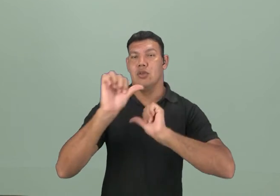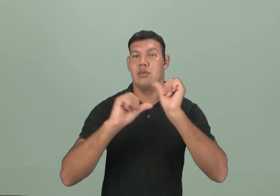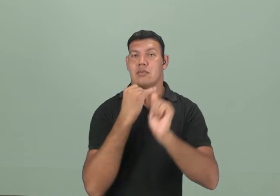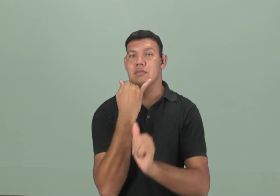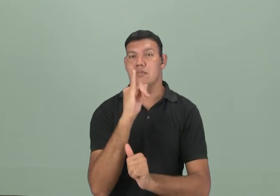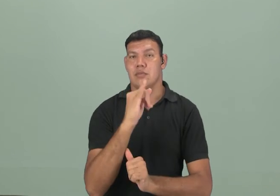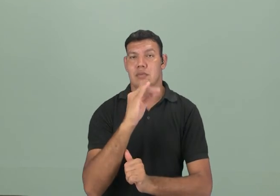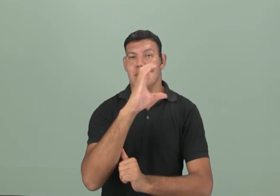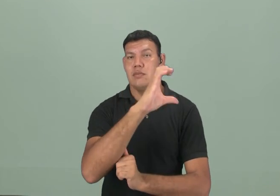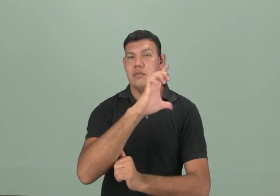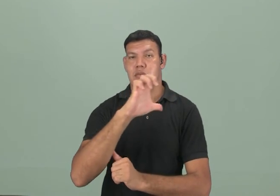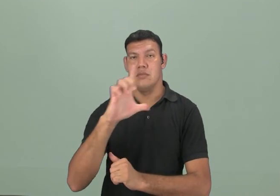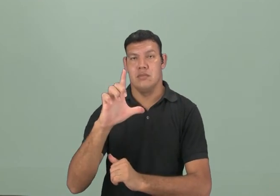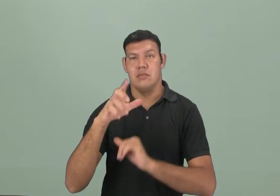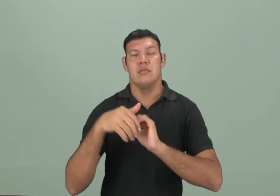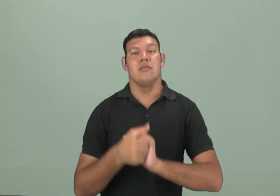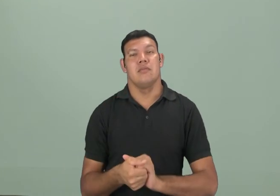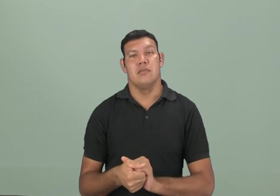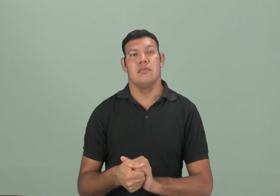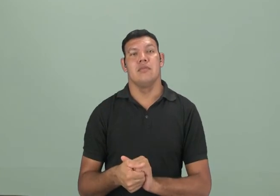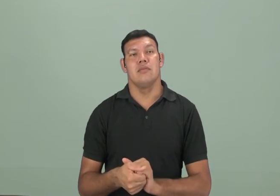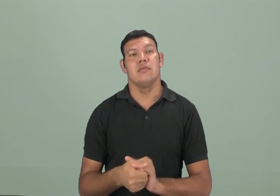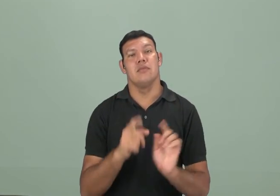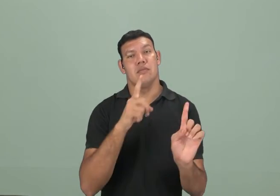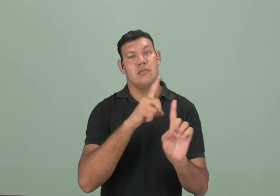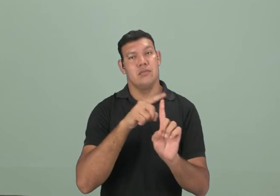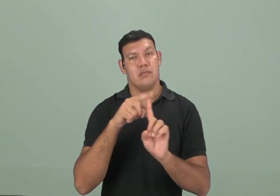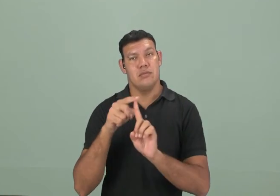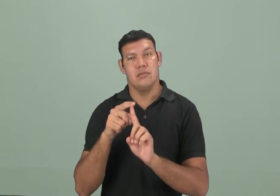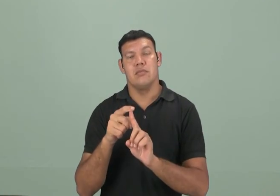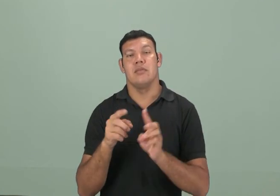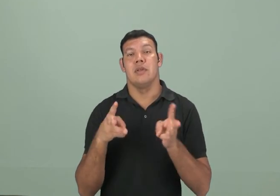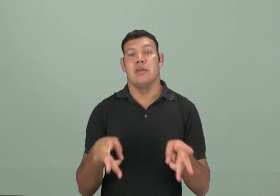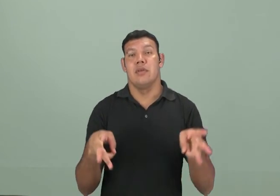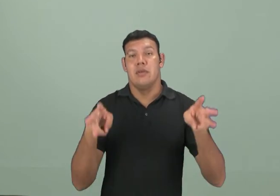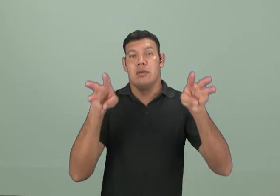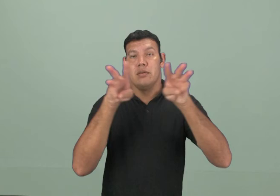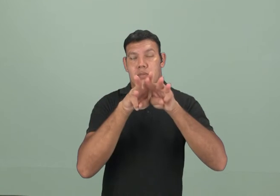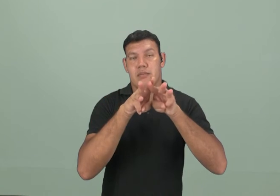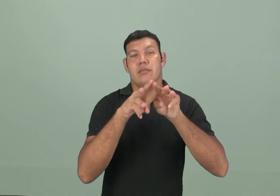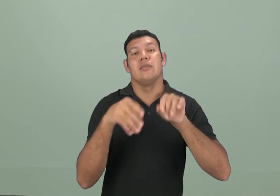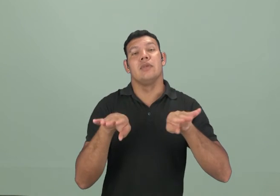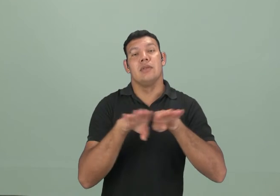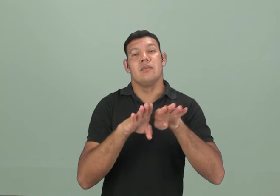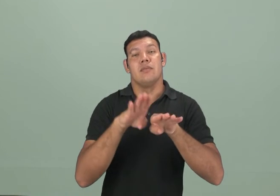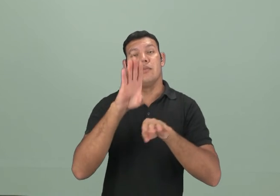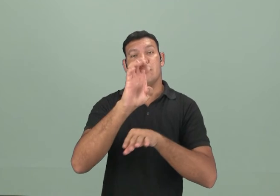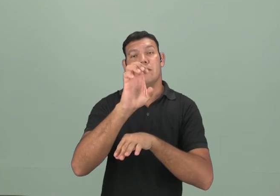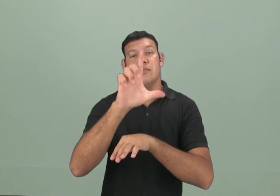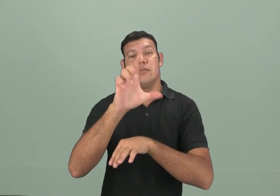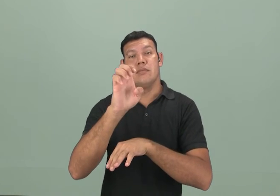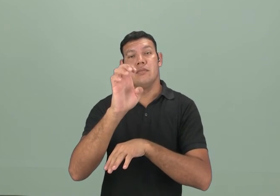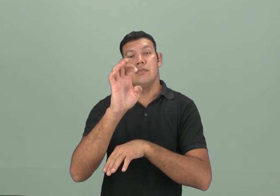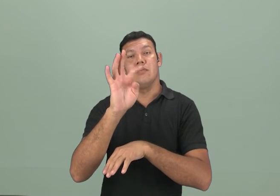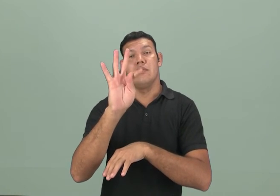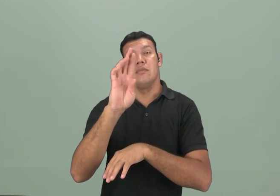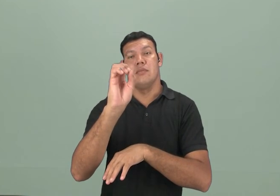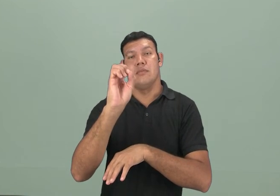Nós classificamos também o que são as ondas, né, em mecânicas e em eletromagnéticas. Depois